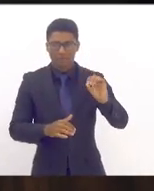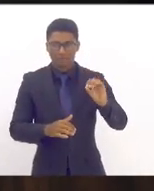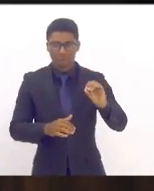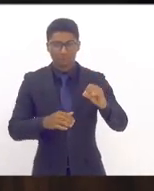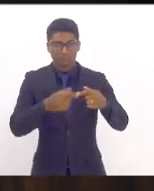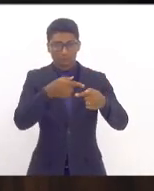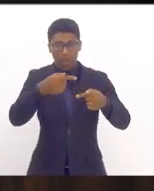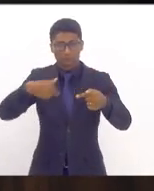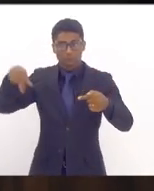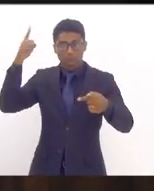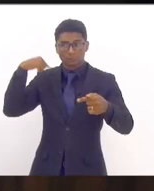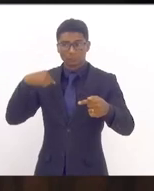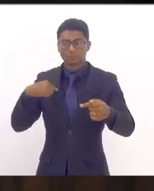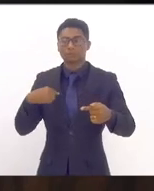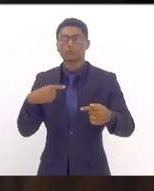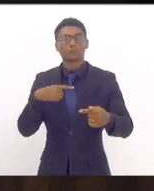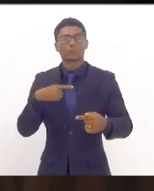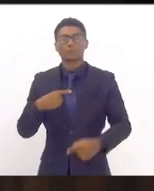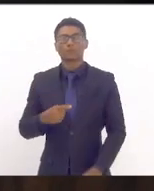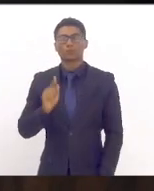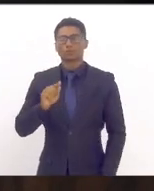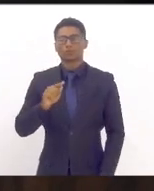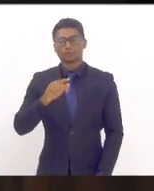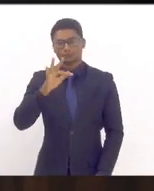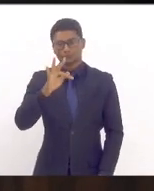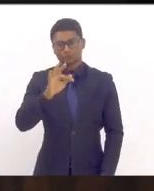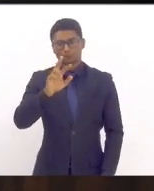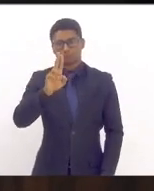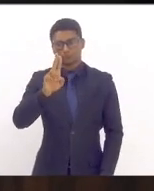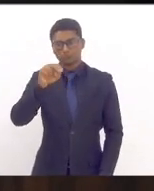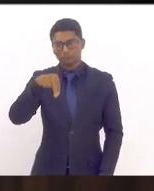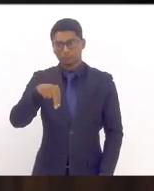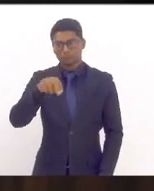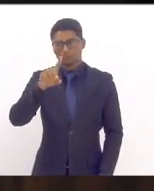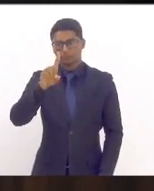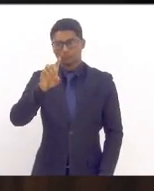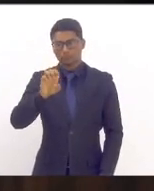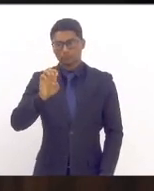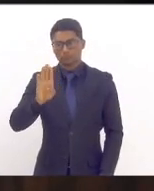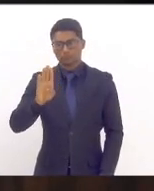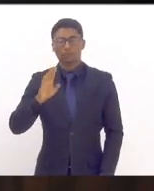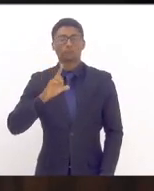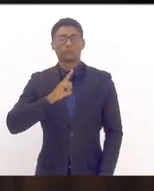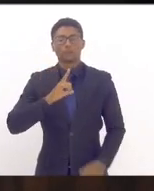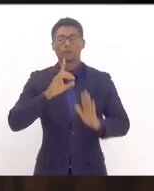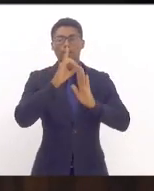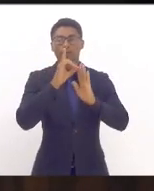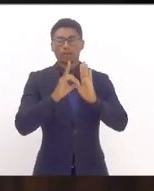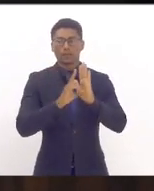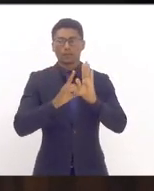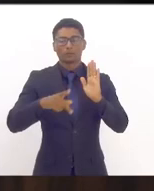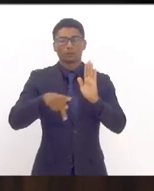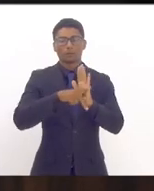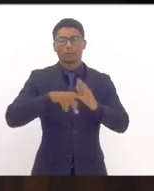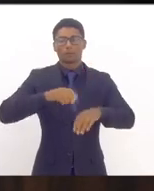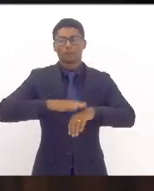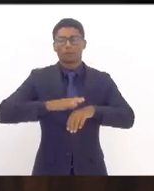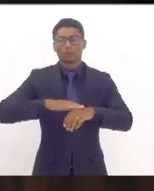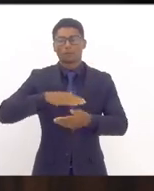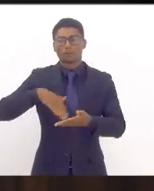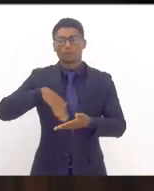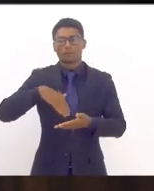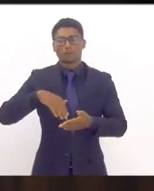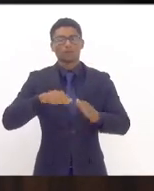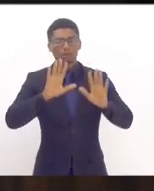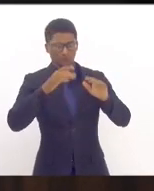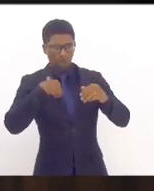teve Ferreirinha em relação a um fundeb teve um decreto da secretaria posso falar presente por